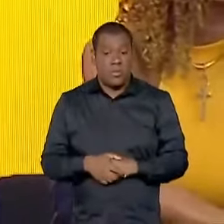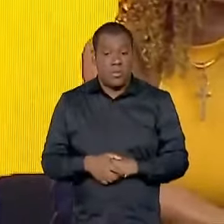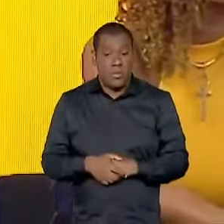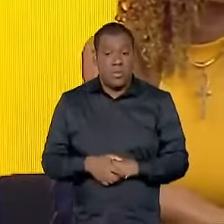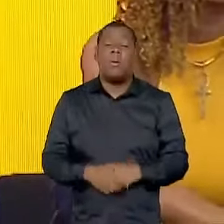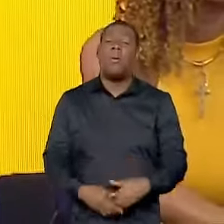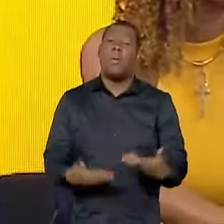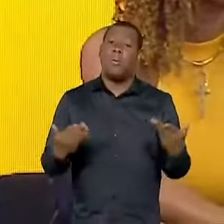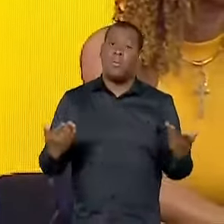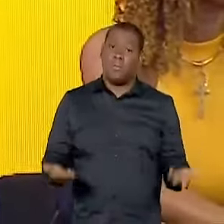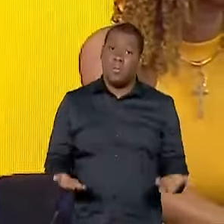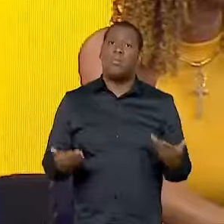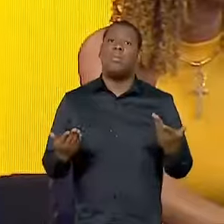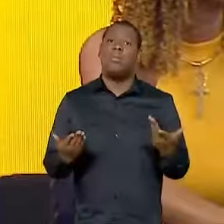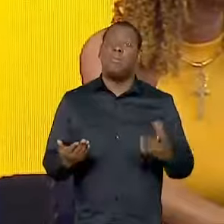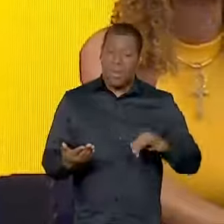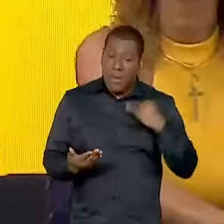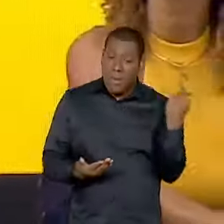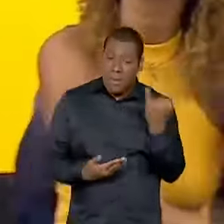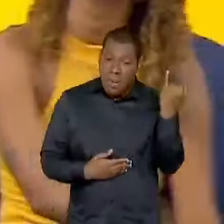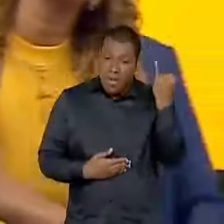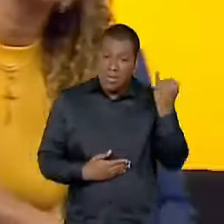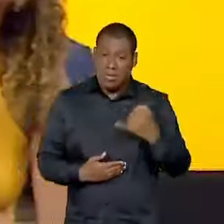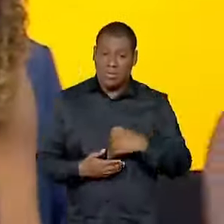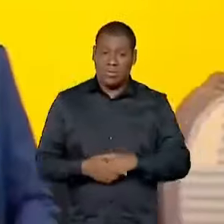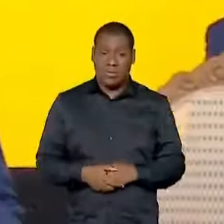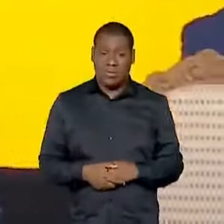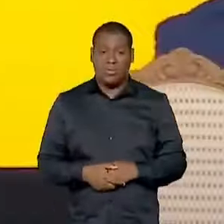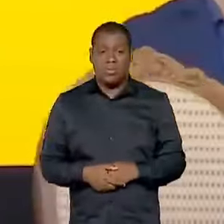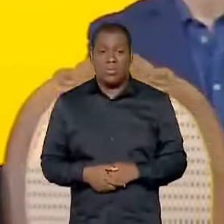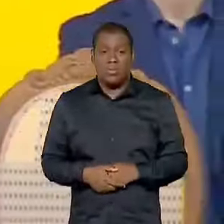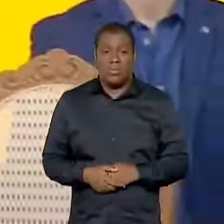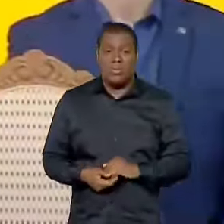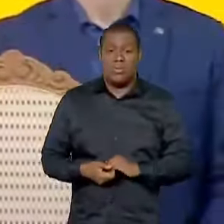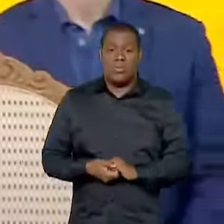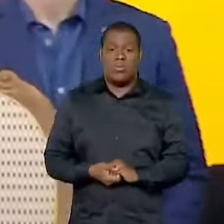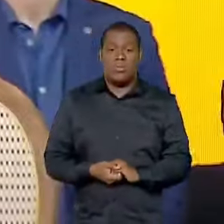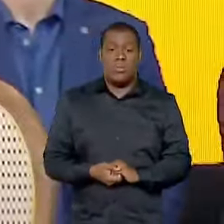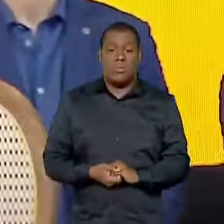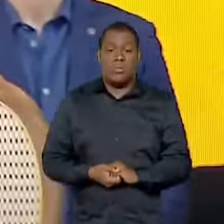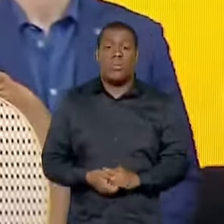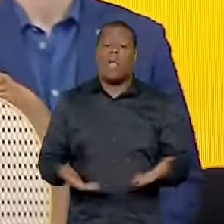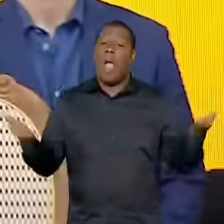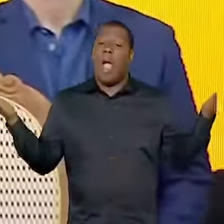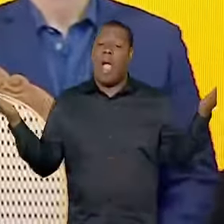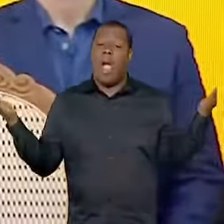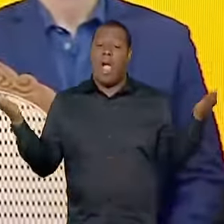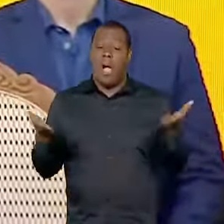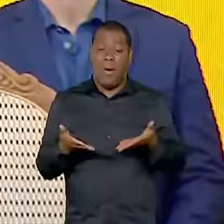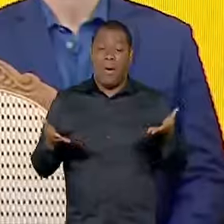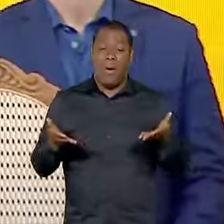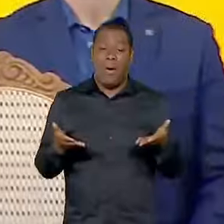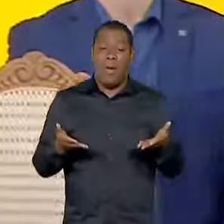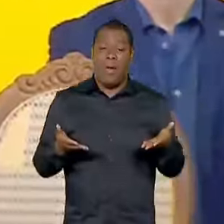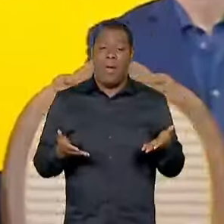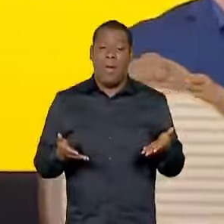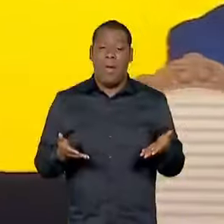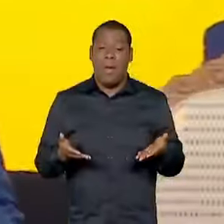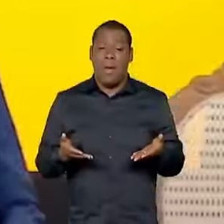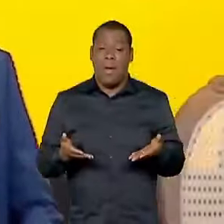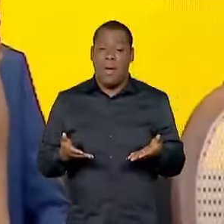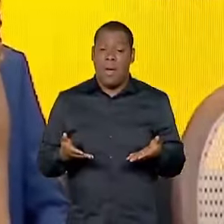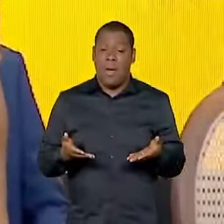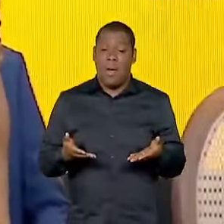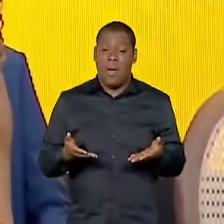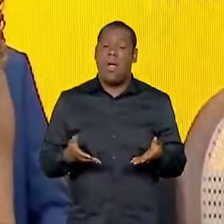não funciona. Tá? Depois de dar esse recado, eu me encarrego de cobrar, vocês se